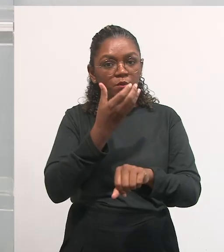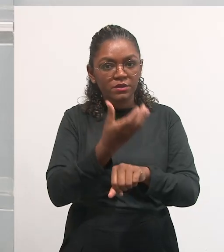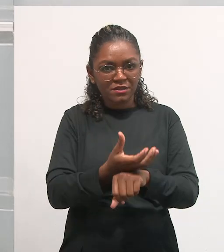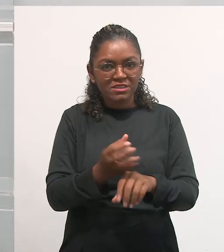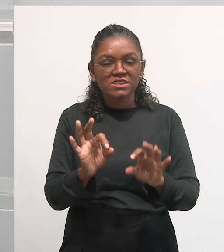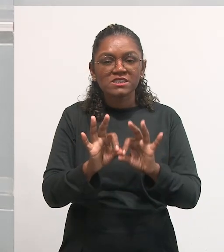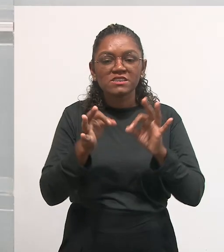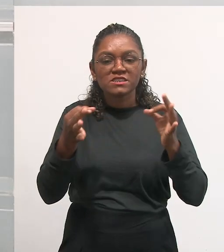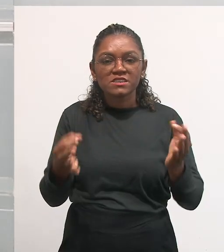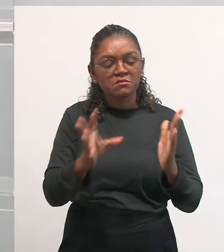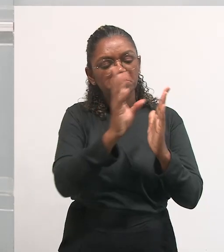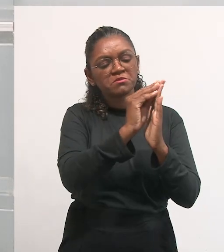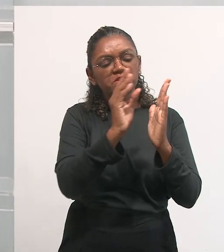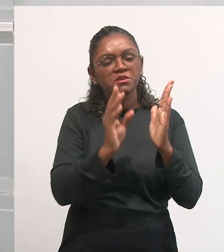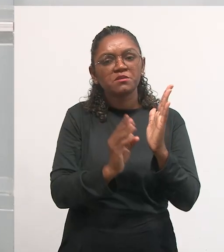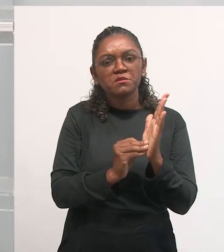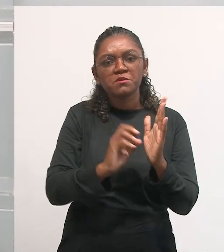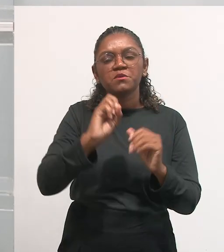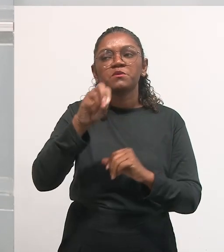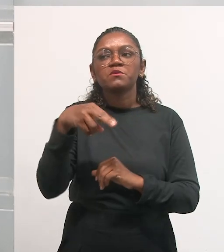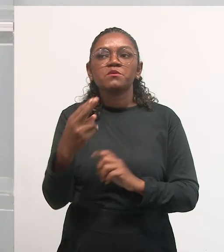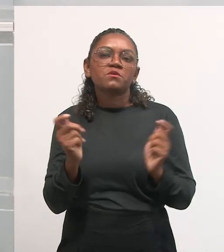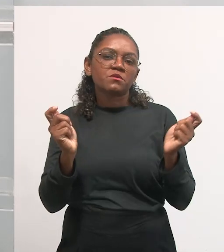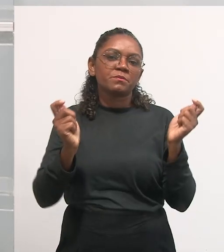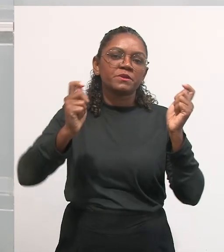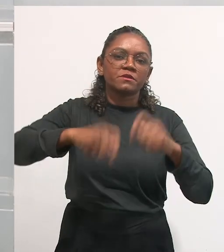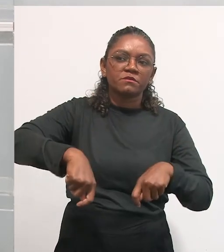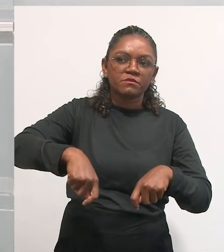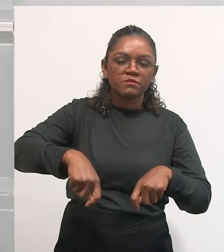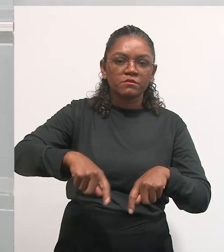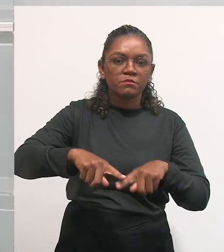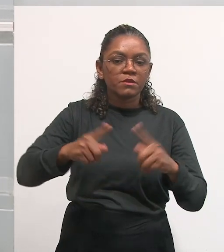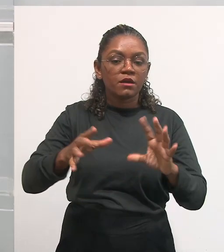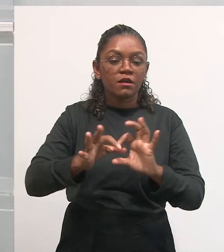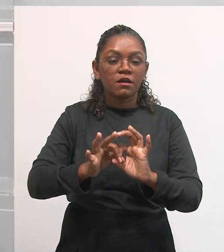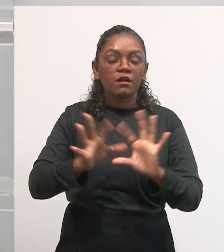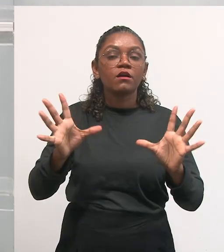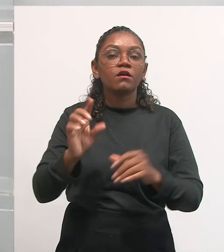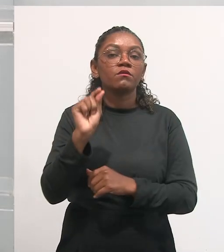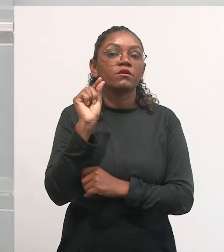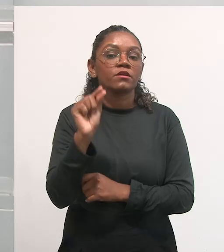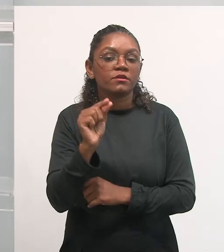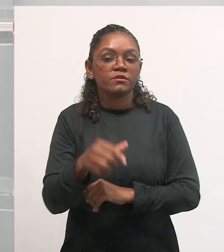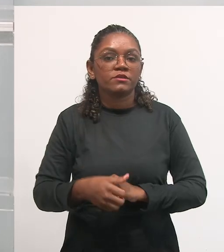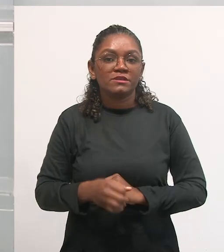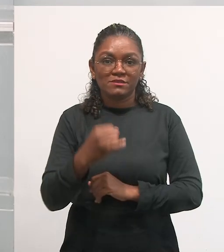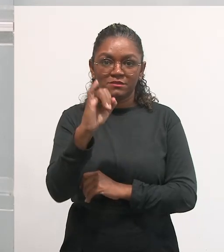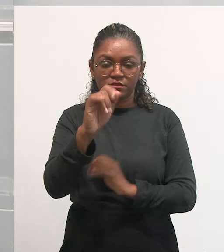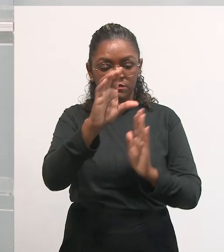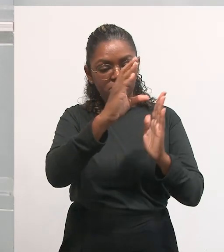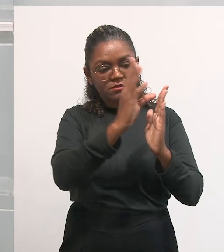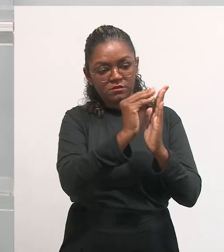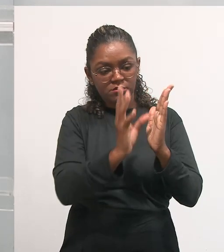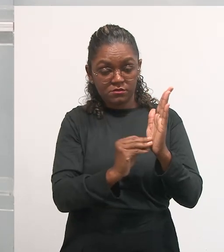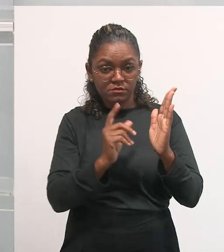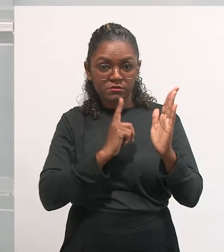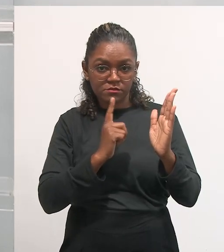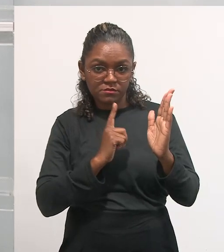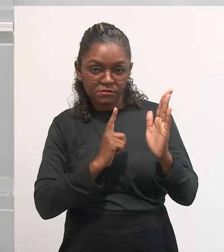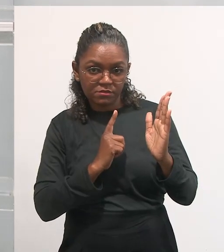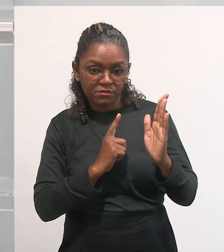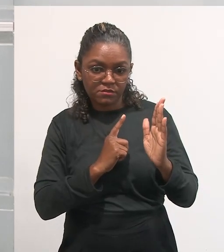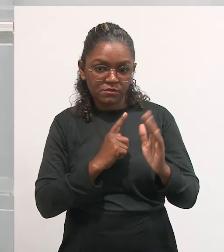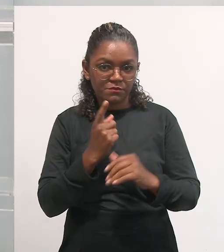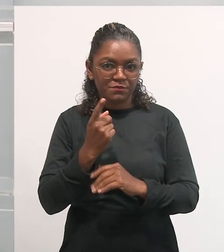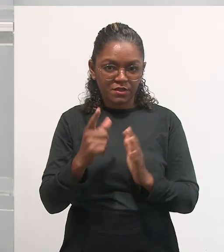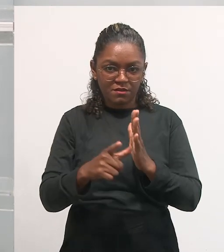rol de conteúdos ou de competências Independente se ele estiver organizado a partir de conteúdos por exemplo a nossa primeira tela aqui